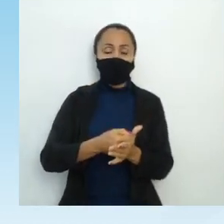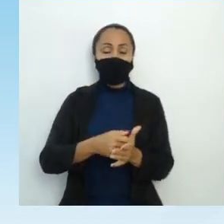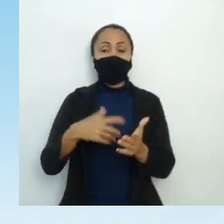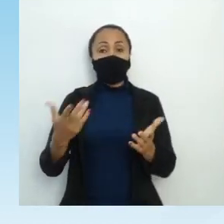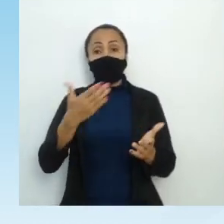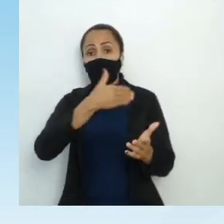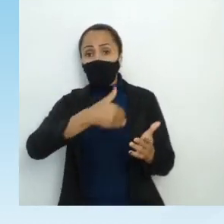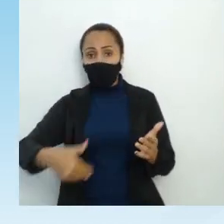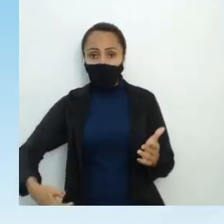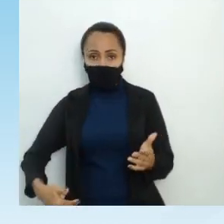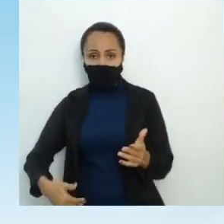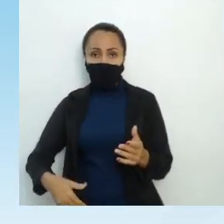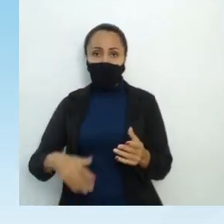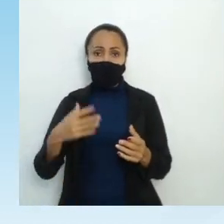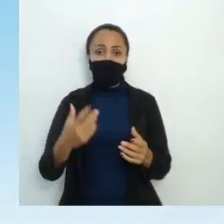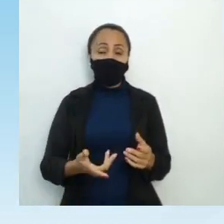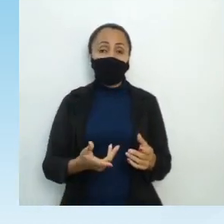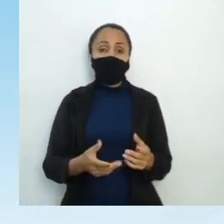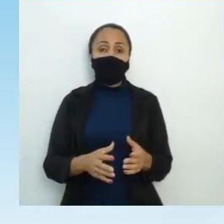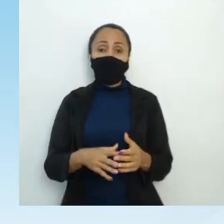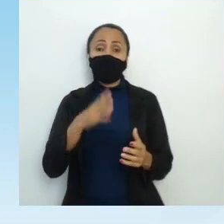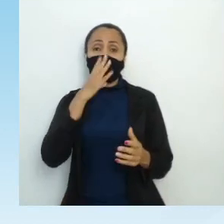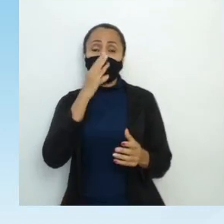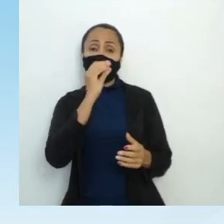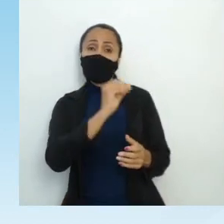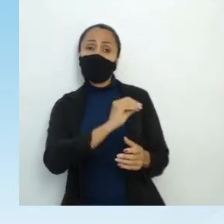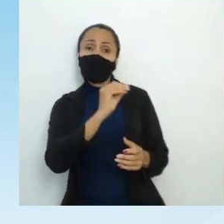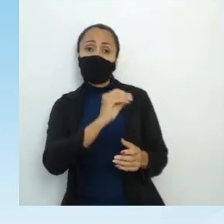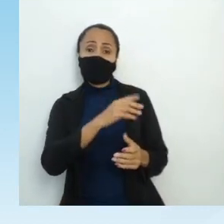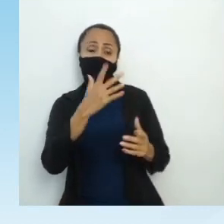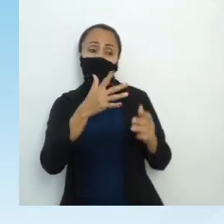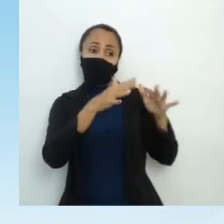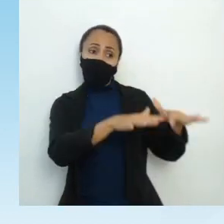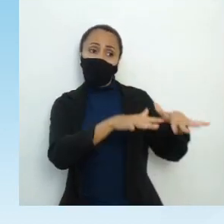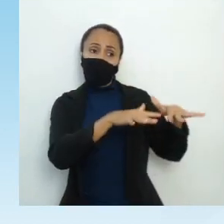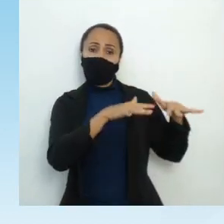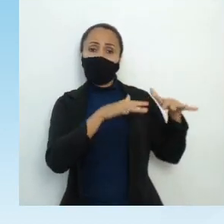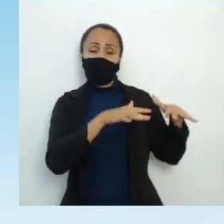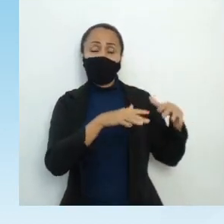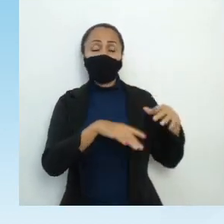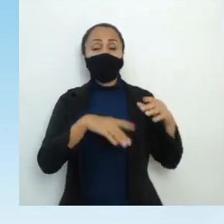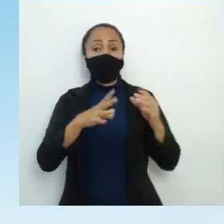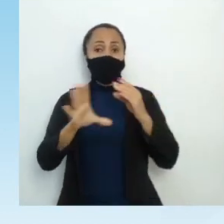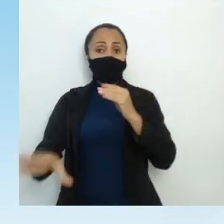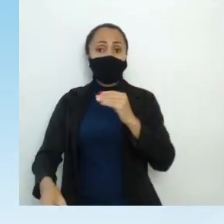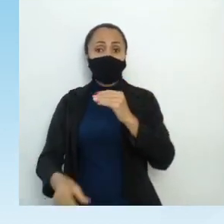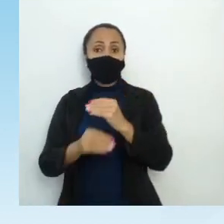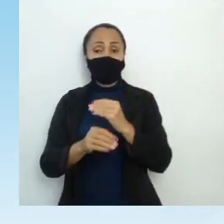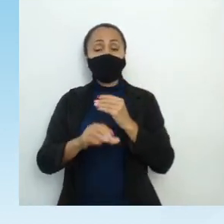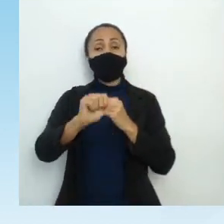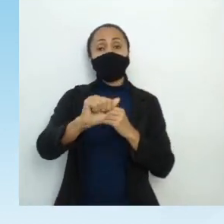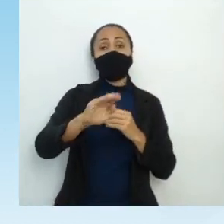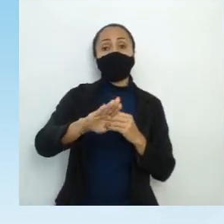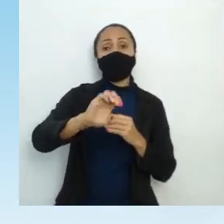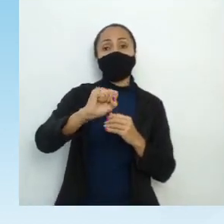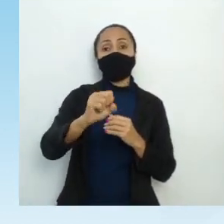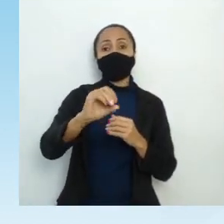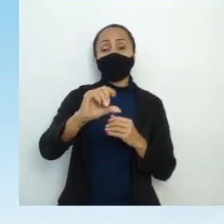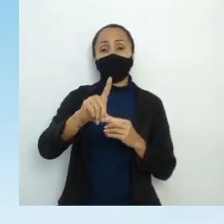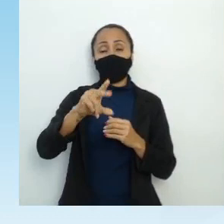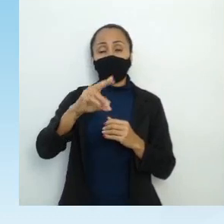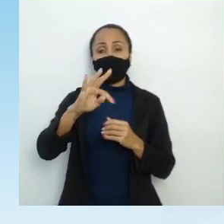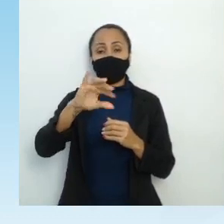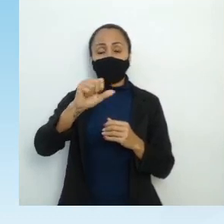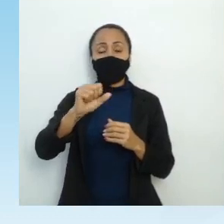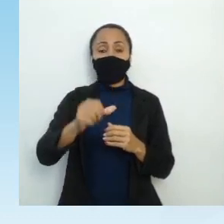governar, vai virar as costas para quem colocou ele ali, que é o parlamento, e vai tentar implementar o absolutismo. Em